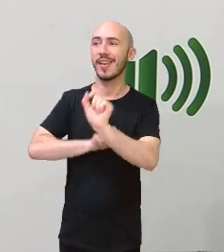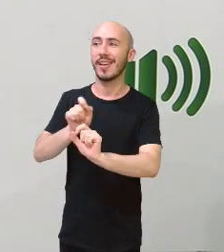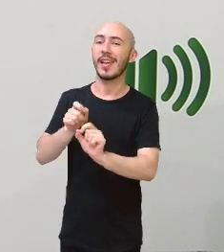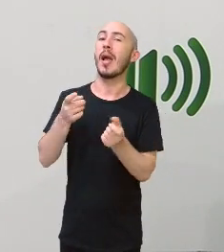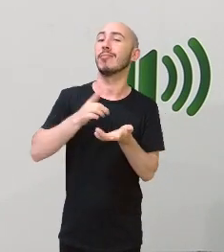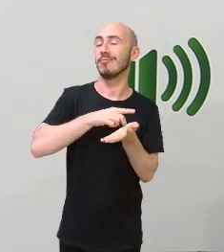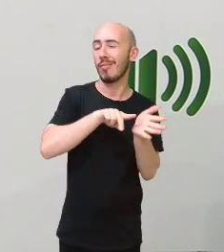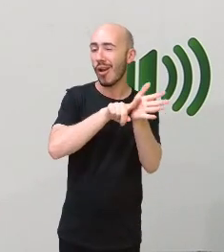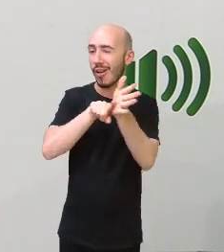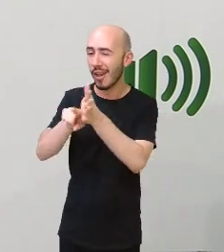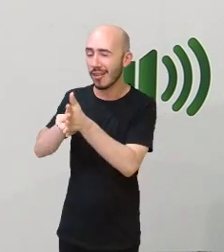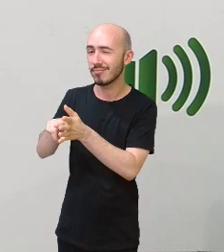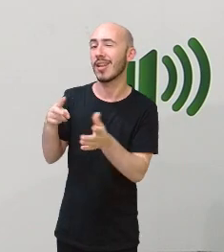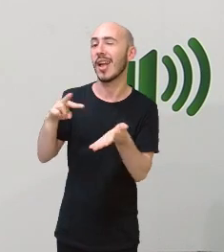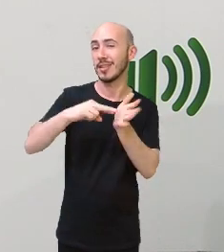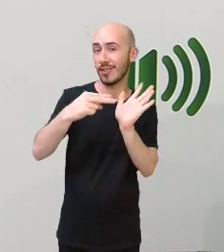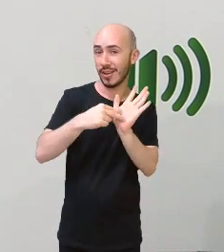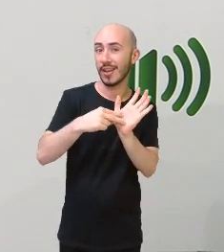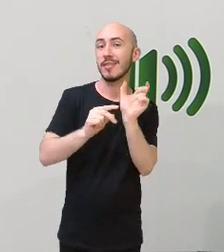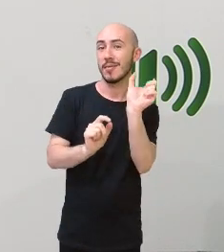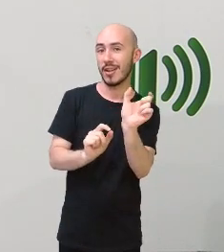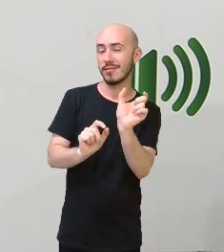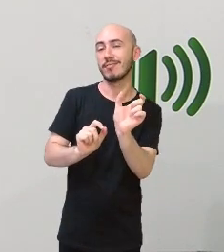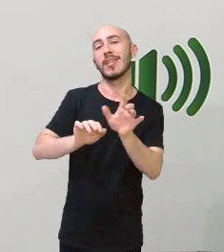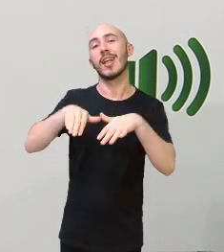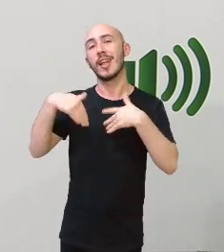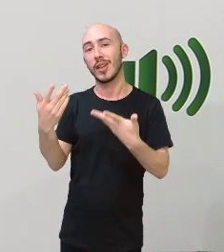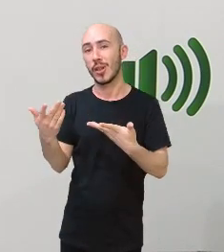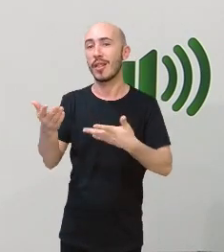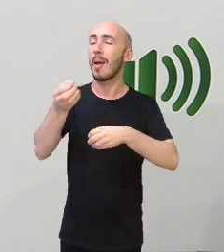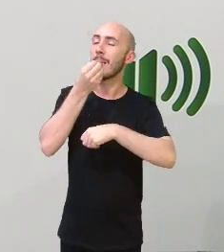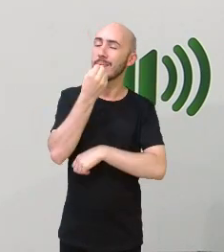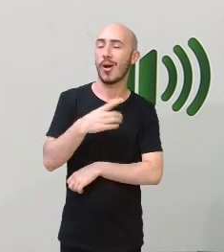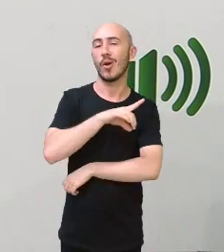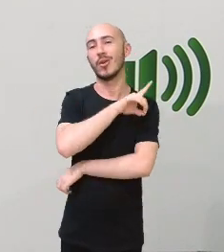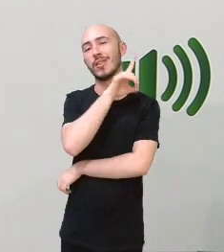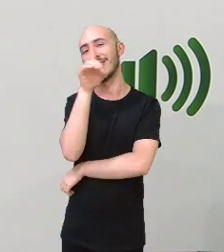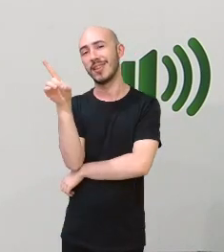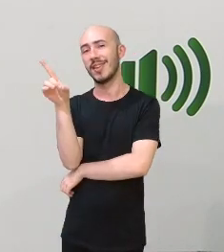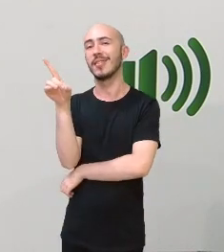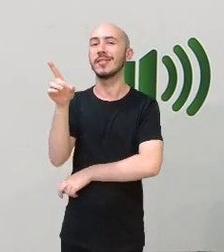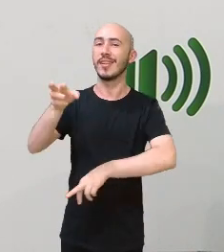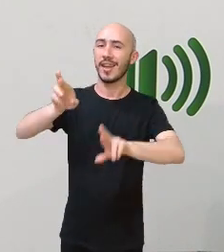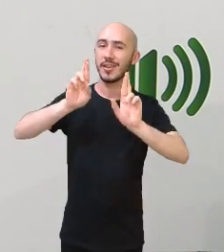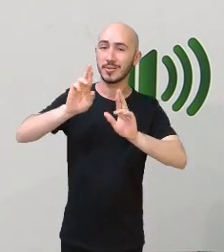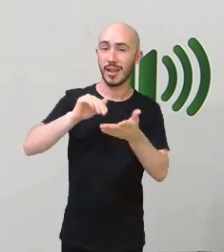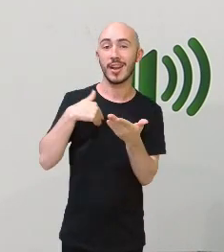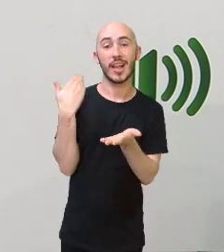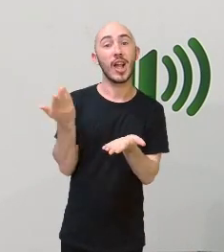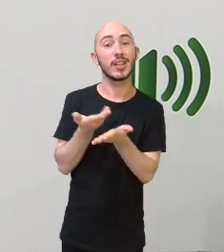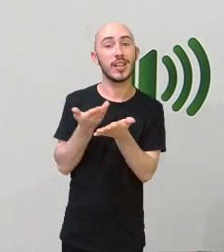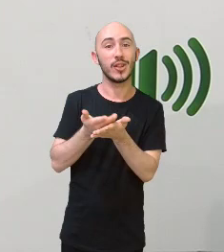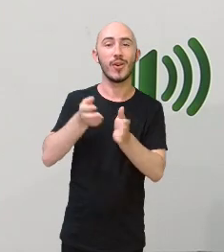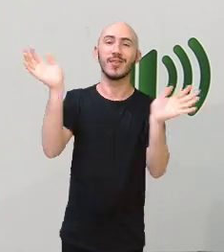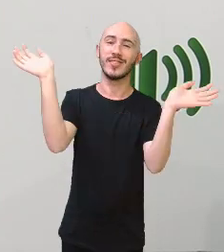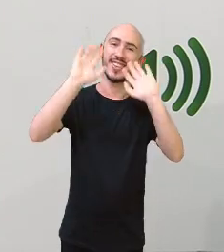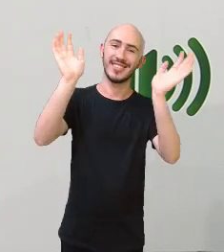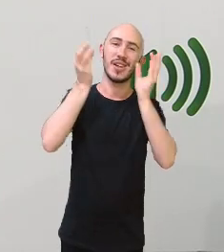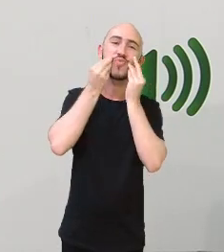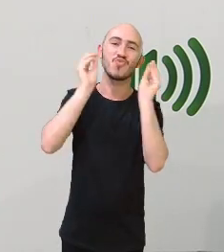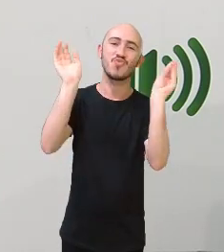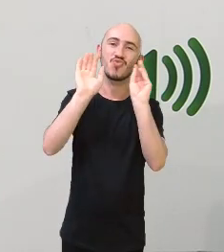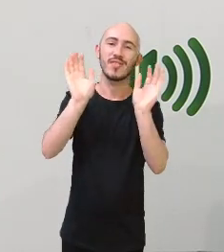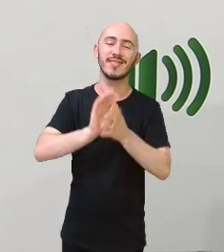procurar o significado daquelas palavras, tá bom, gente? Então, para vocês, um bom dia e a gente se vê daqui a pouco, literalmente. Tchau, beijão!